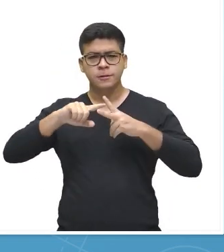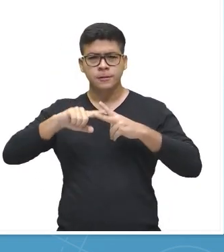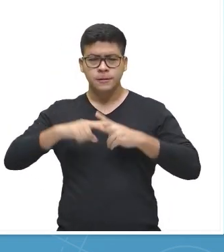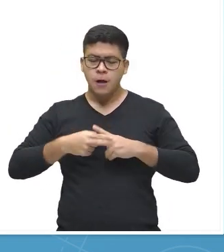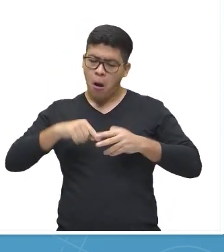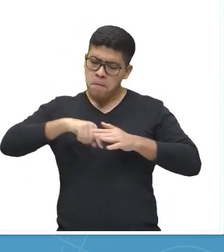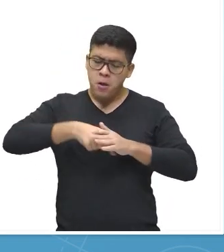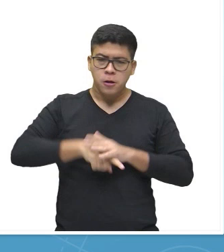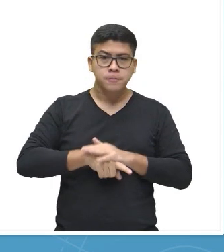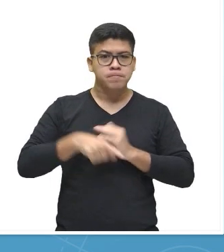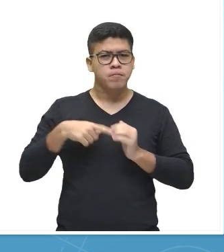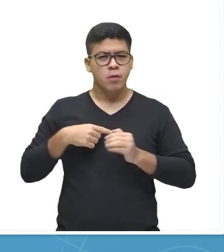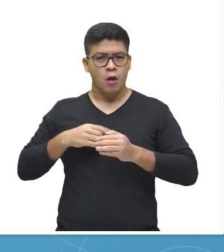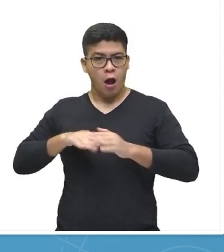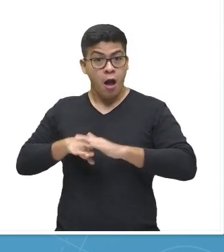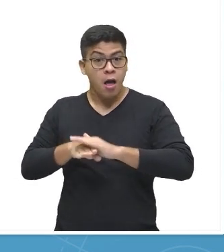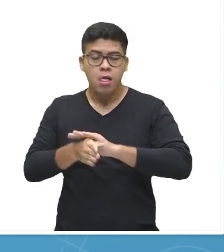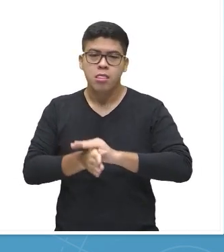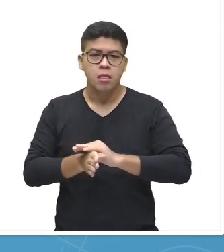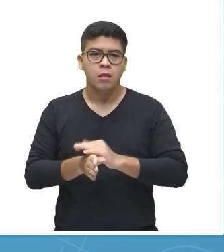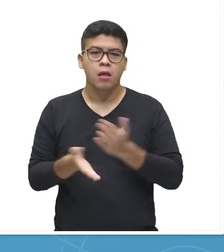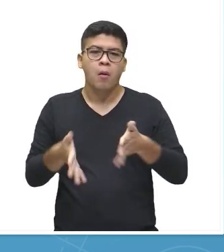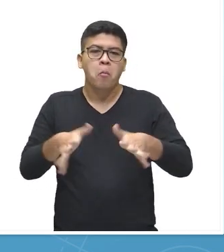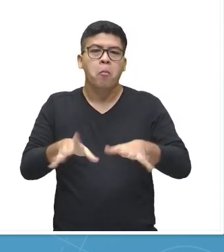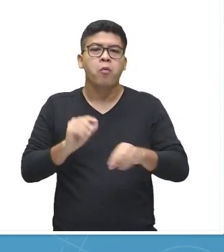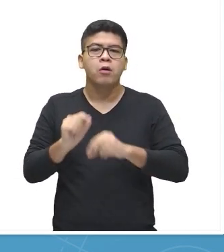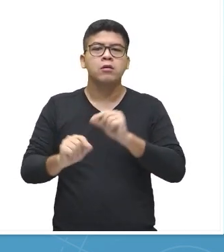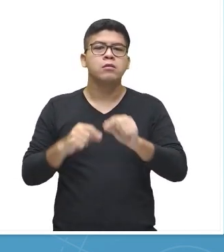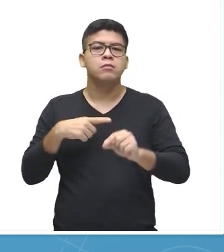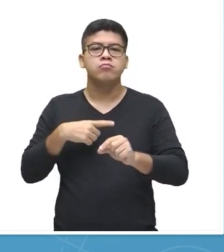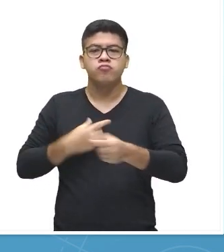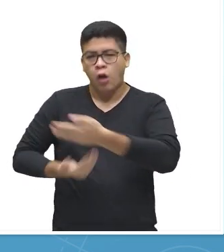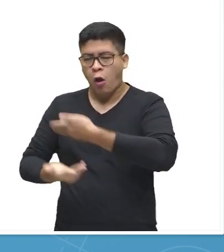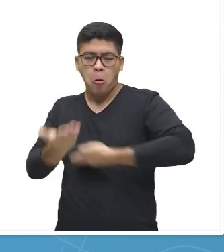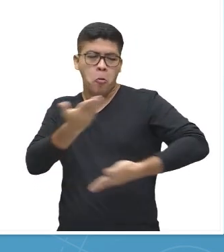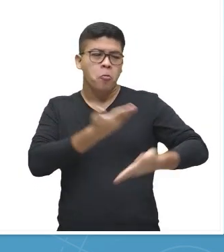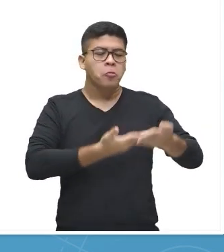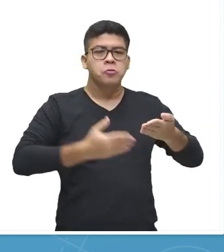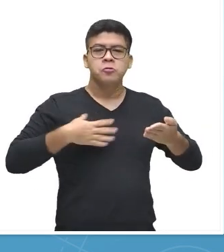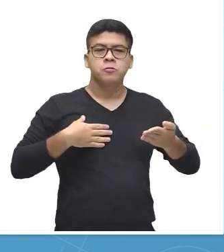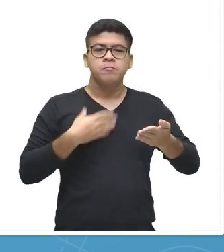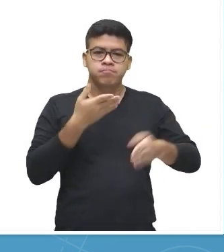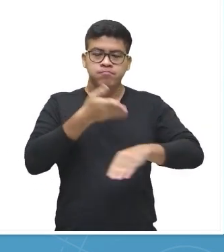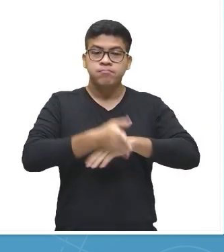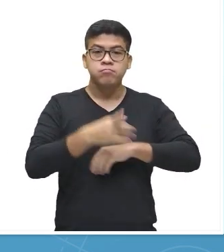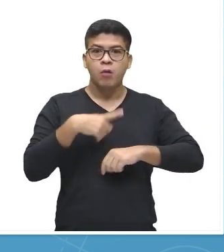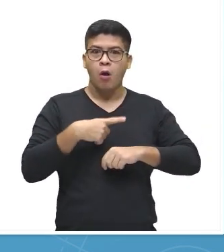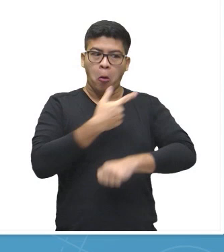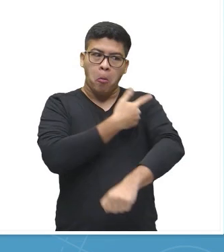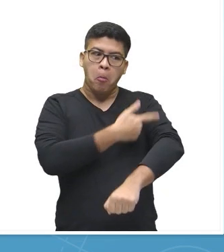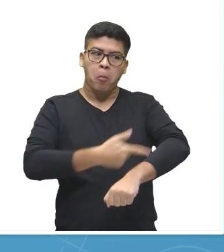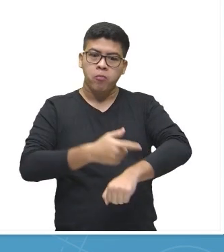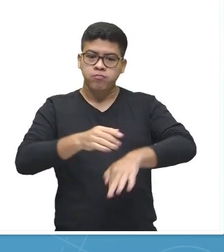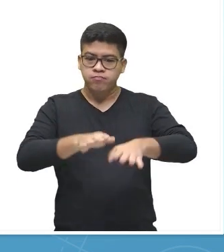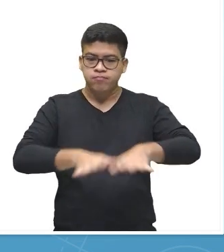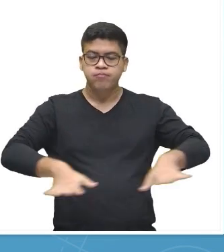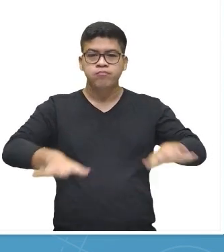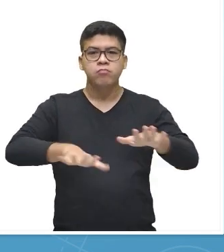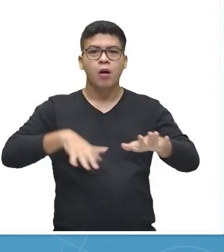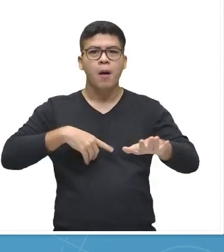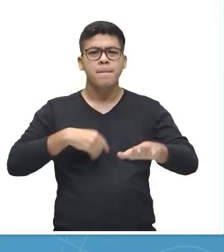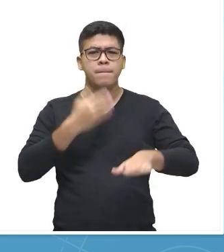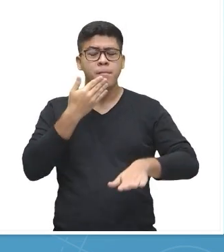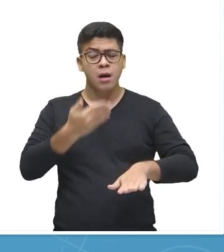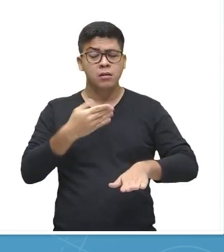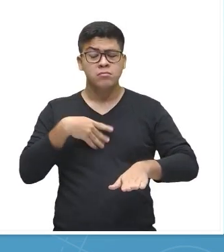mais diversos e preciosos ambientes. É um ser multifacetado que age de acordo com o momento